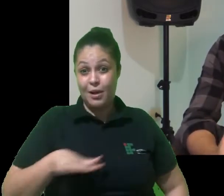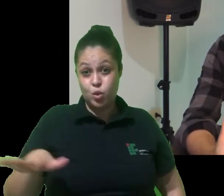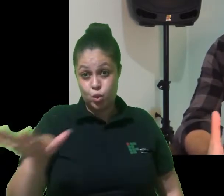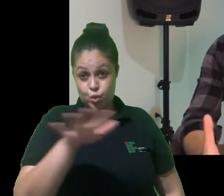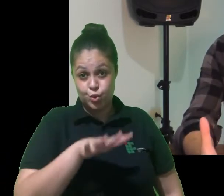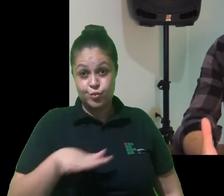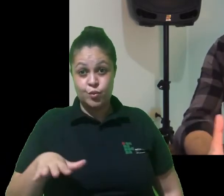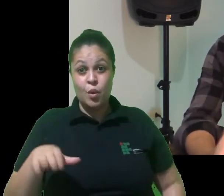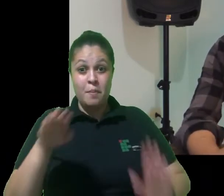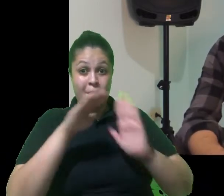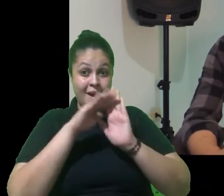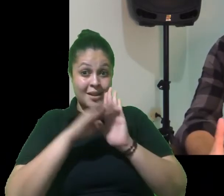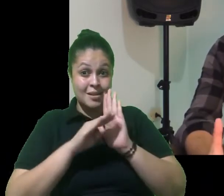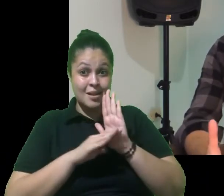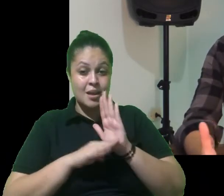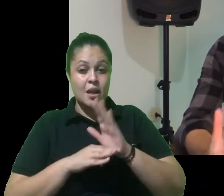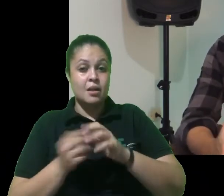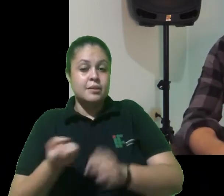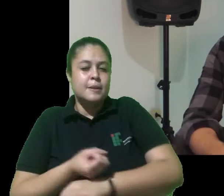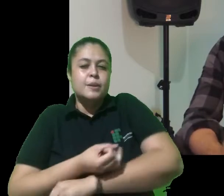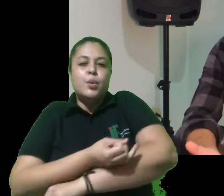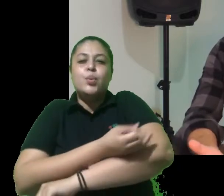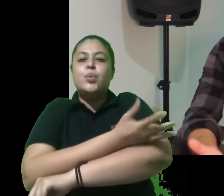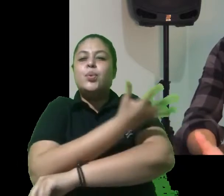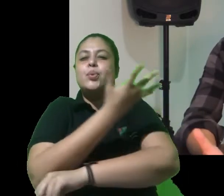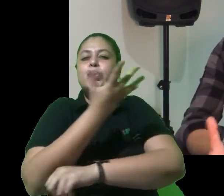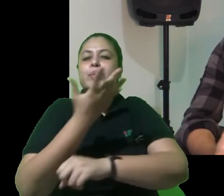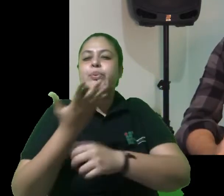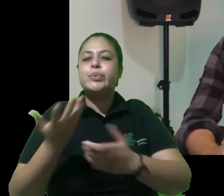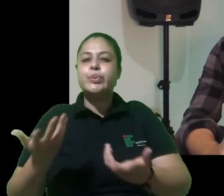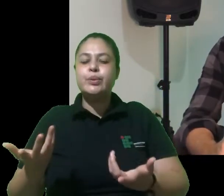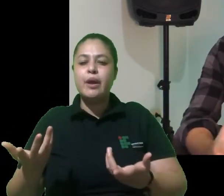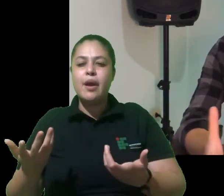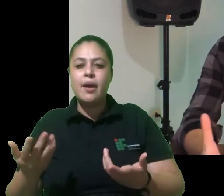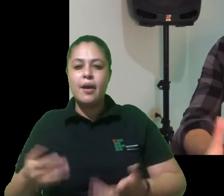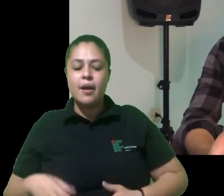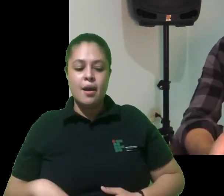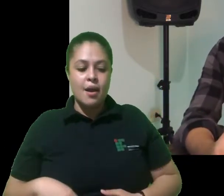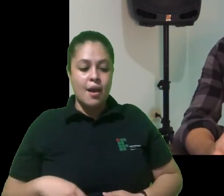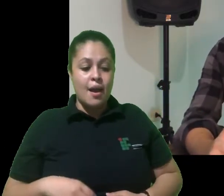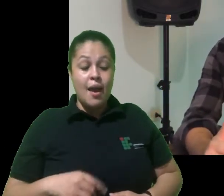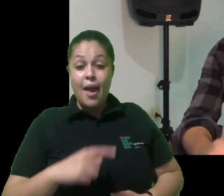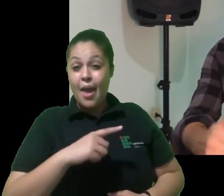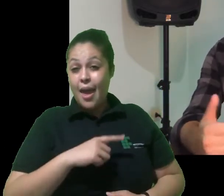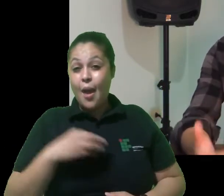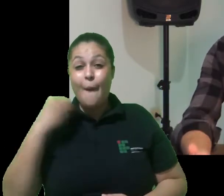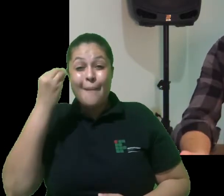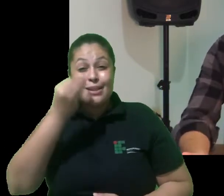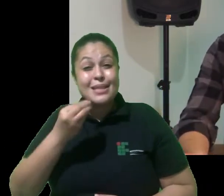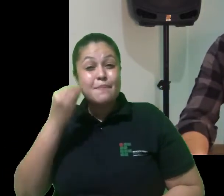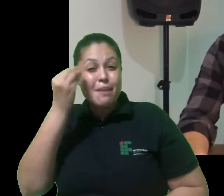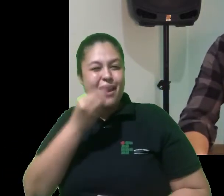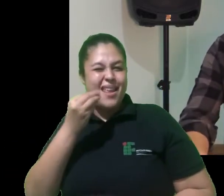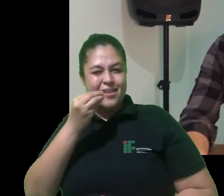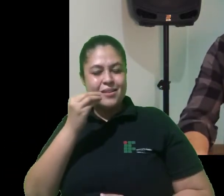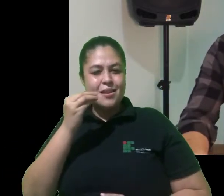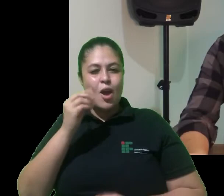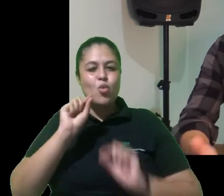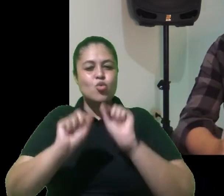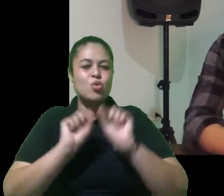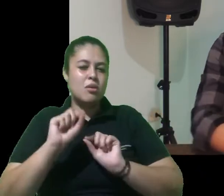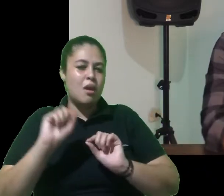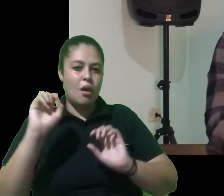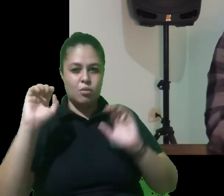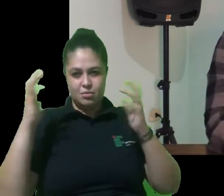como uma categoria da sensação, um a priori sintético, uma condição da experiência do